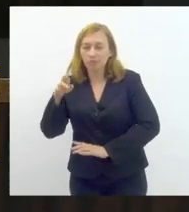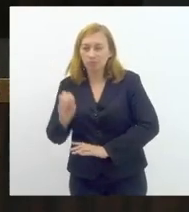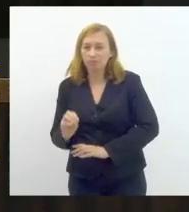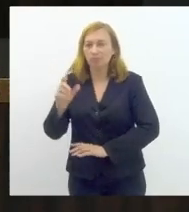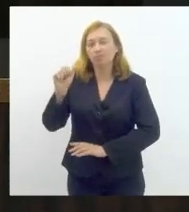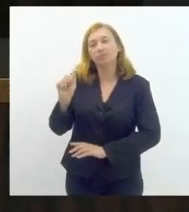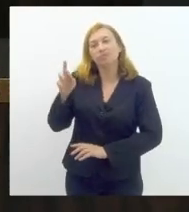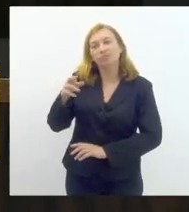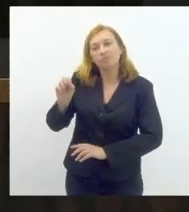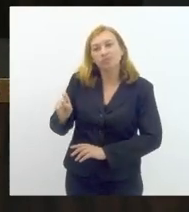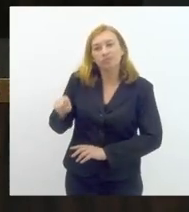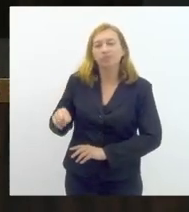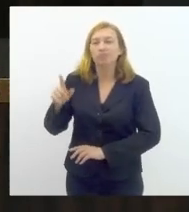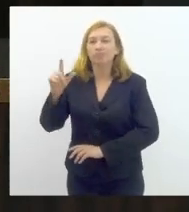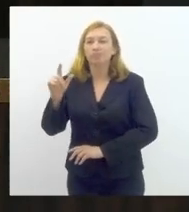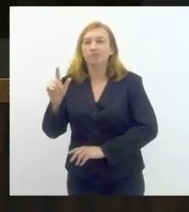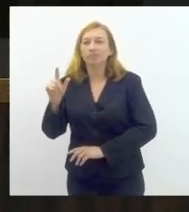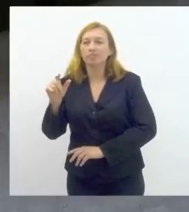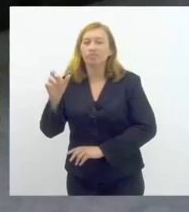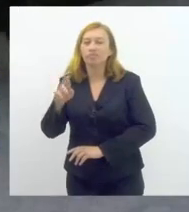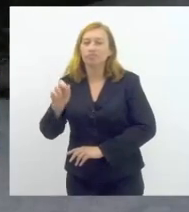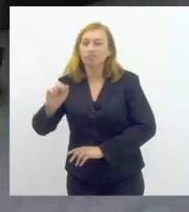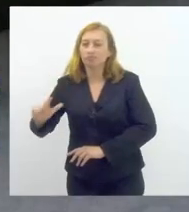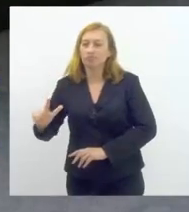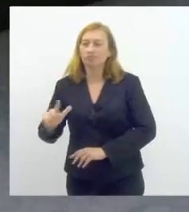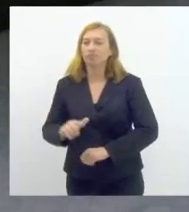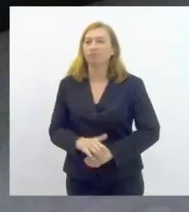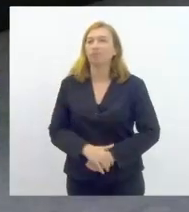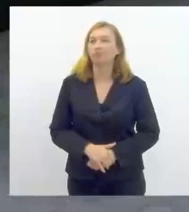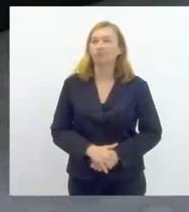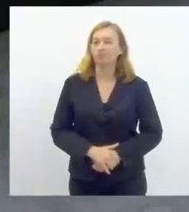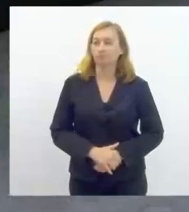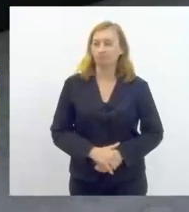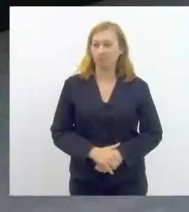André, Anderson e Rafael Rodrigo.